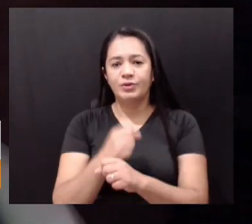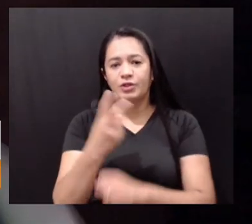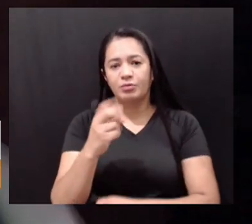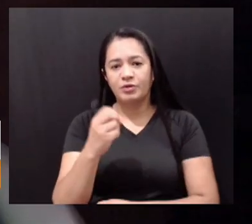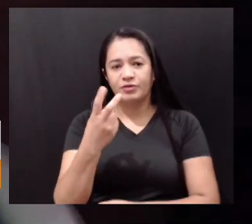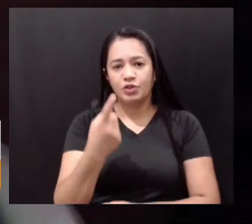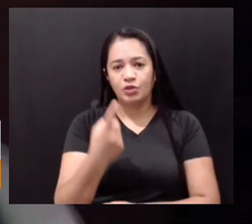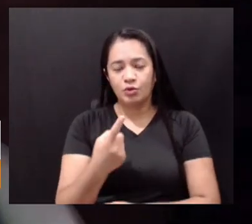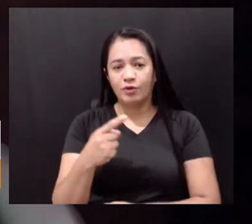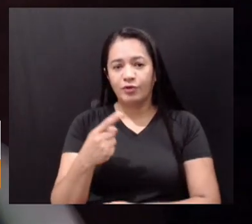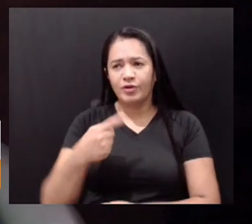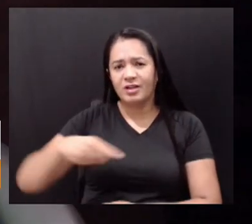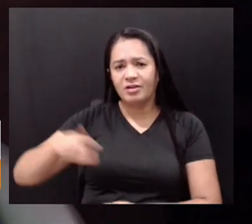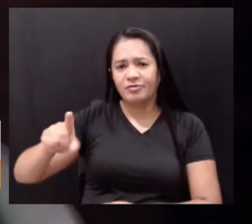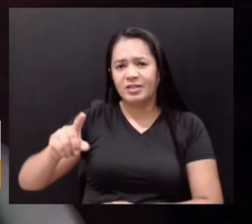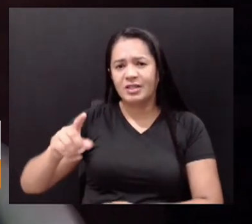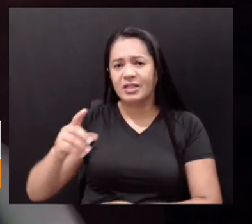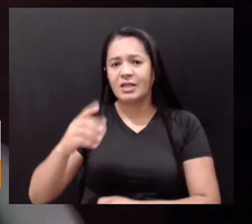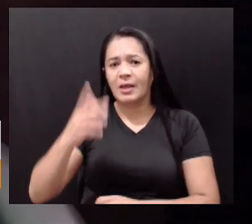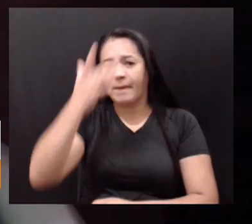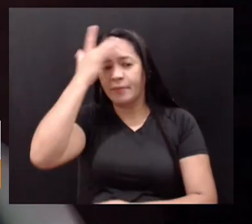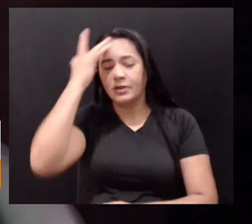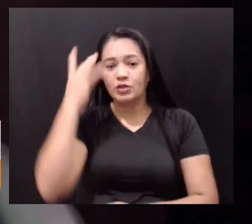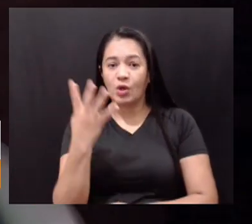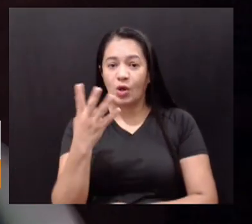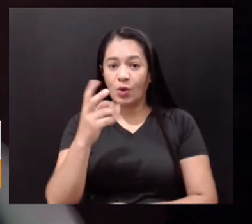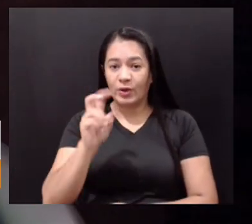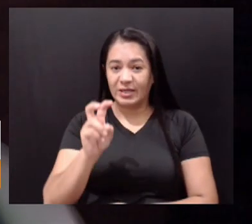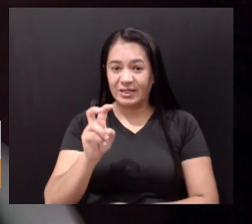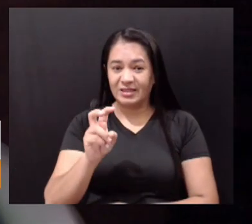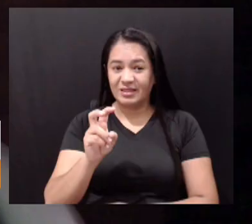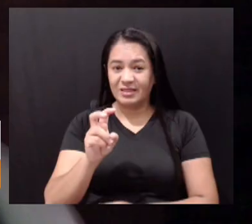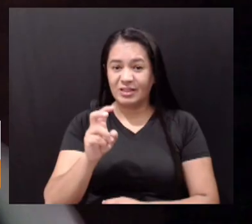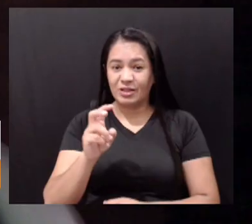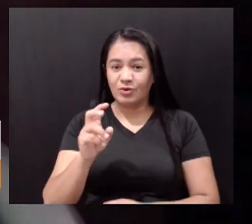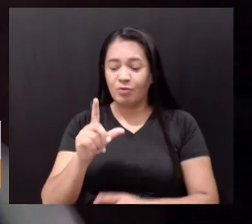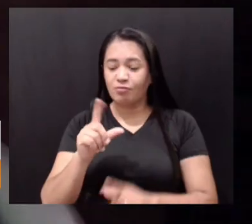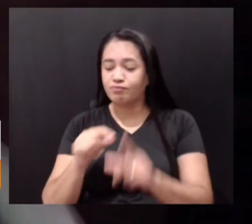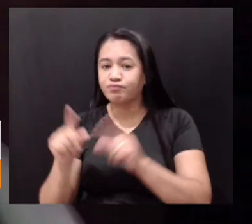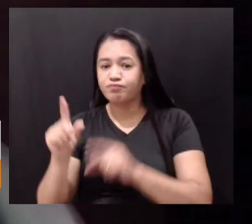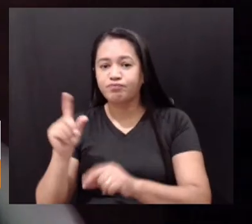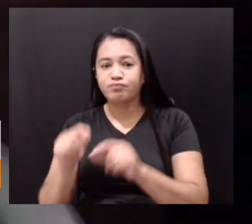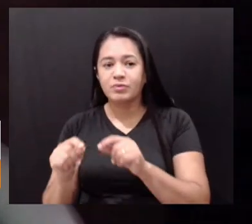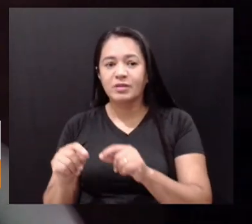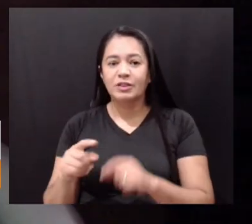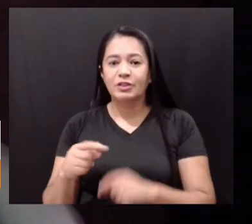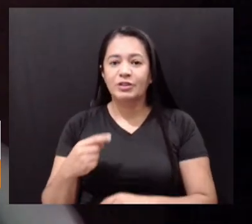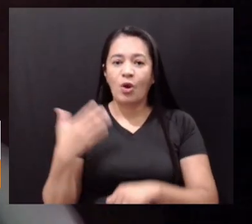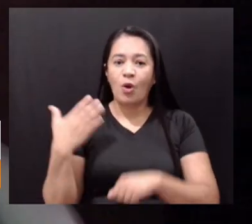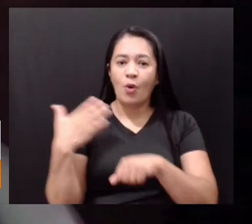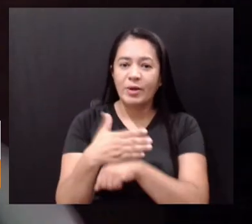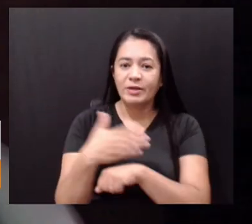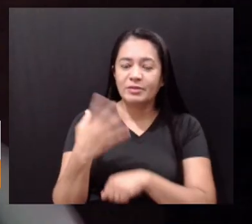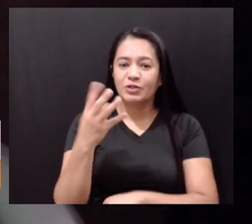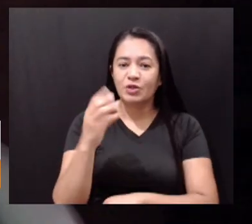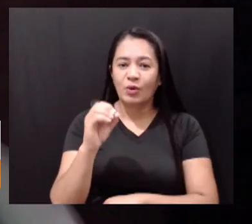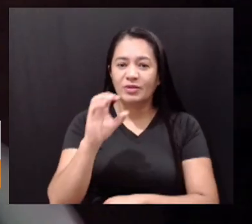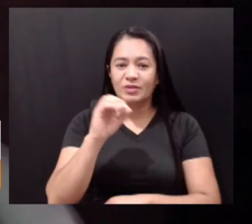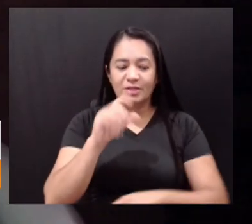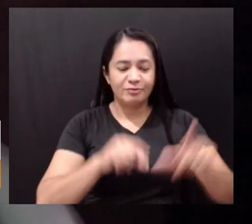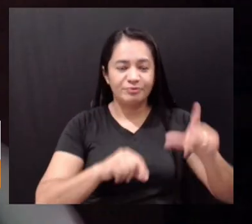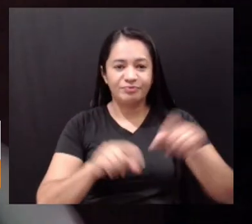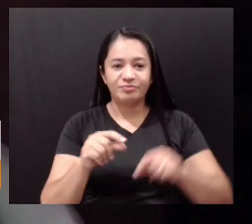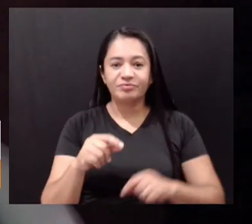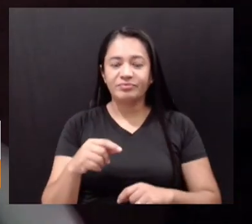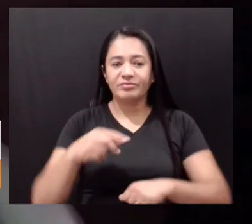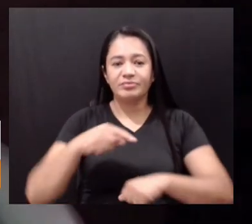45 pessoas, participei de mais de 400 processos seletivos, e a gente sempre tinha um momento de uma dinâmica de